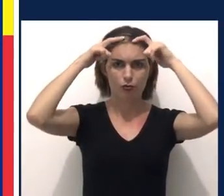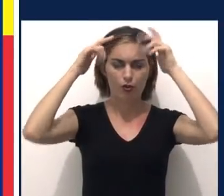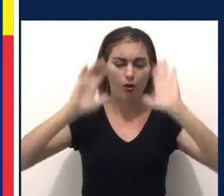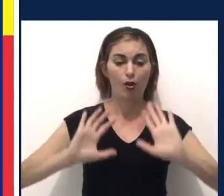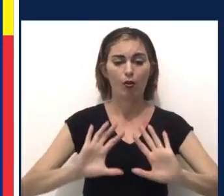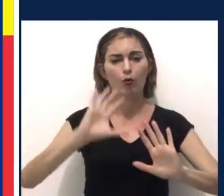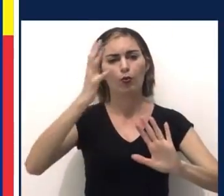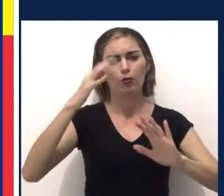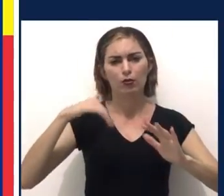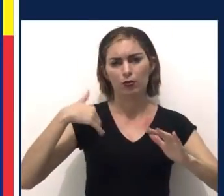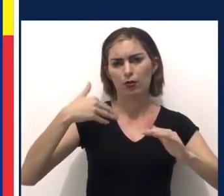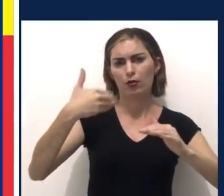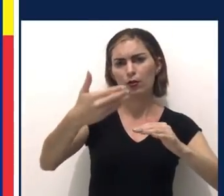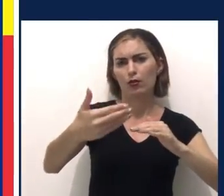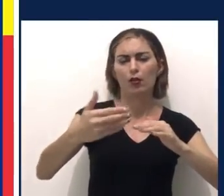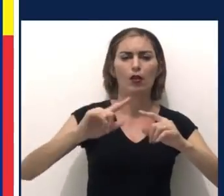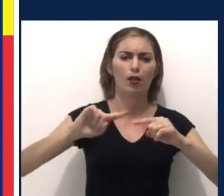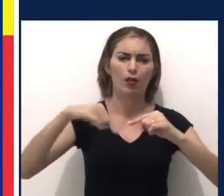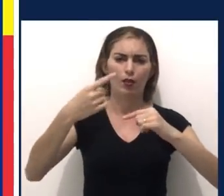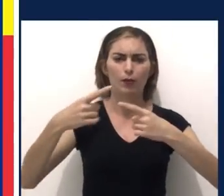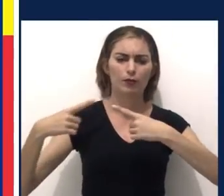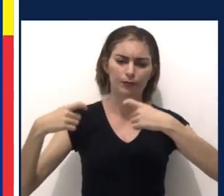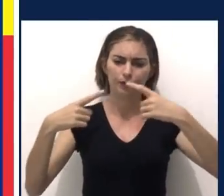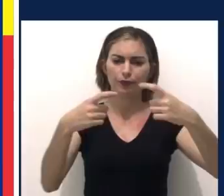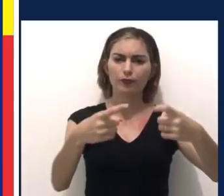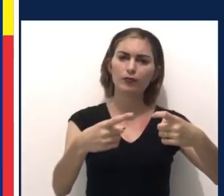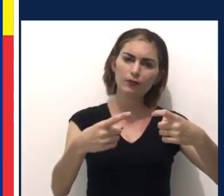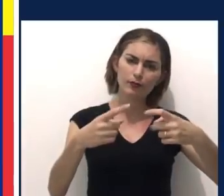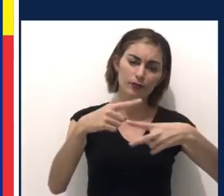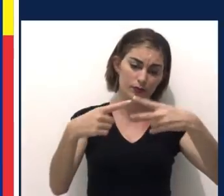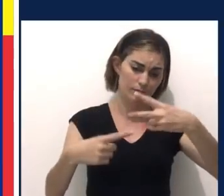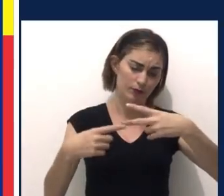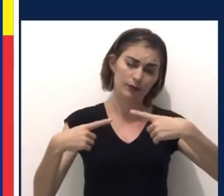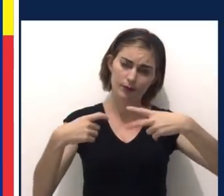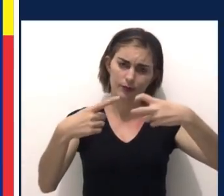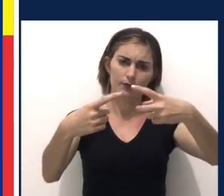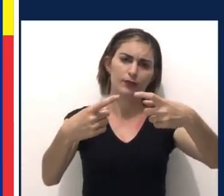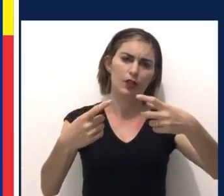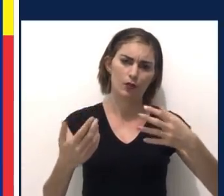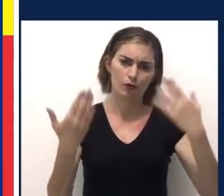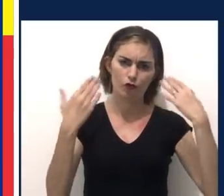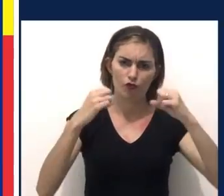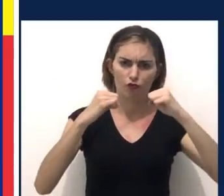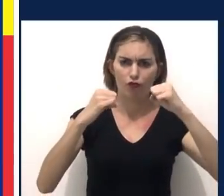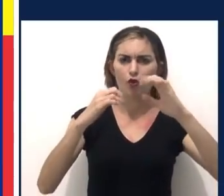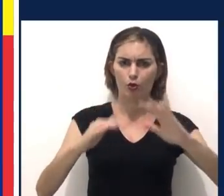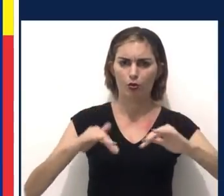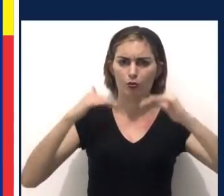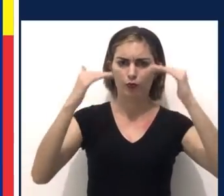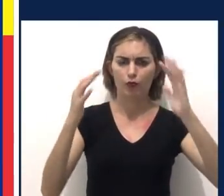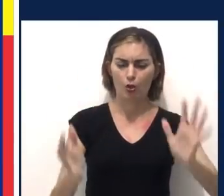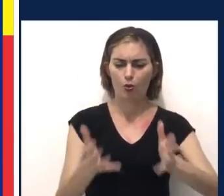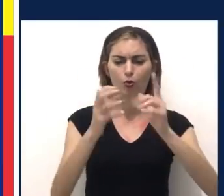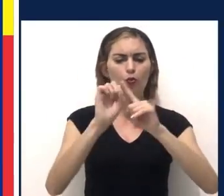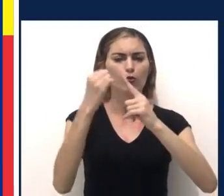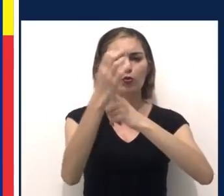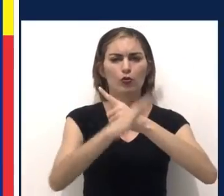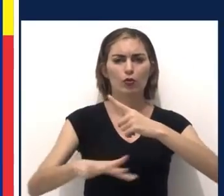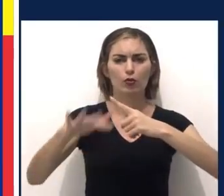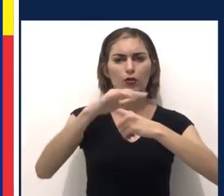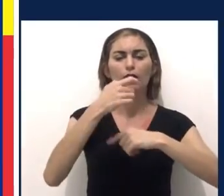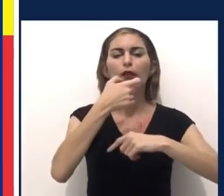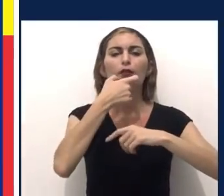monárquico, ele vai ocorrer quando? Após essas duas guerras. Então, com esse fortalecimento,